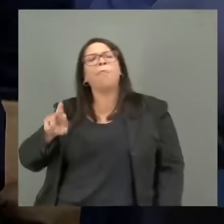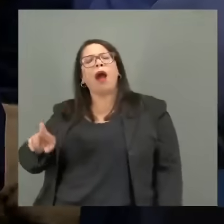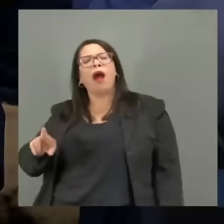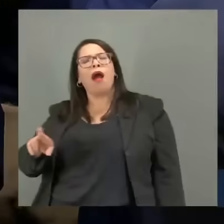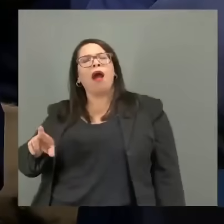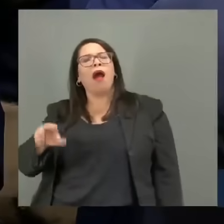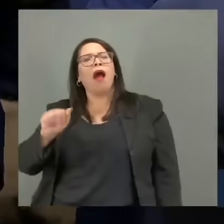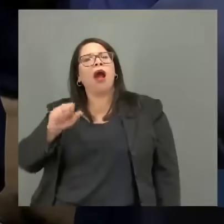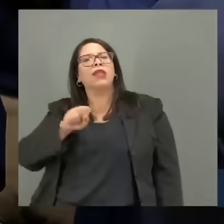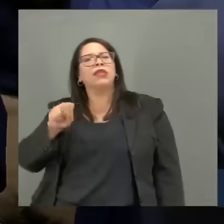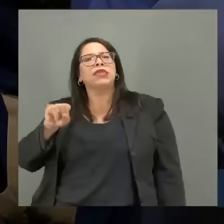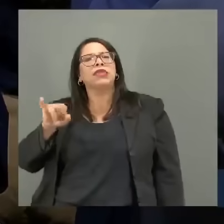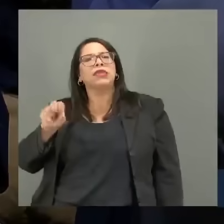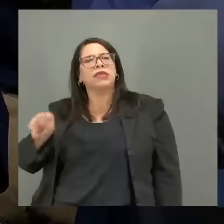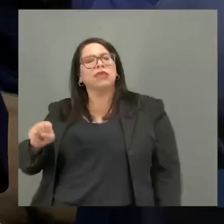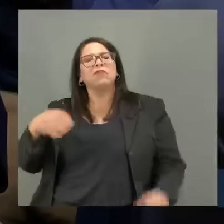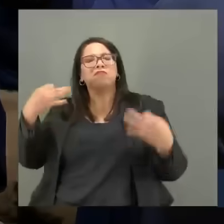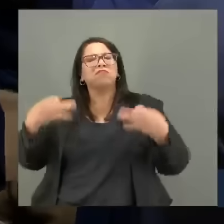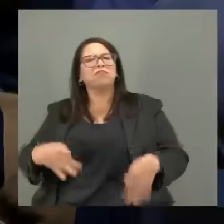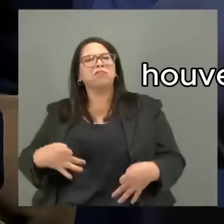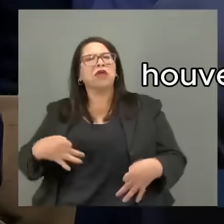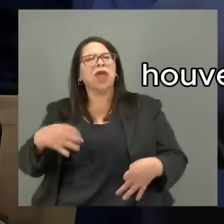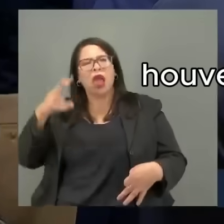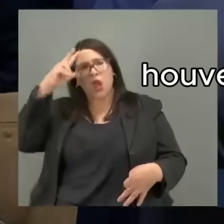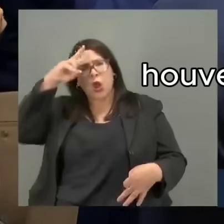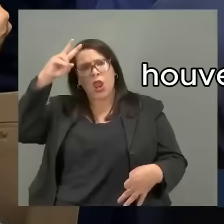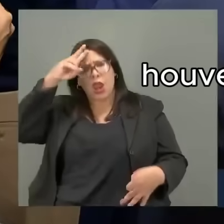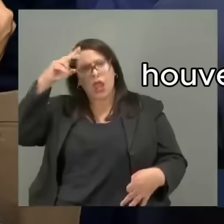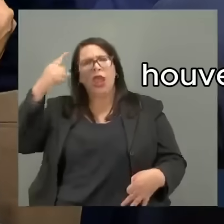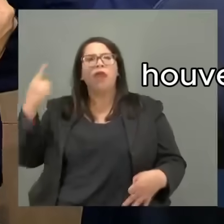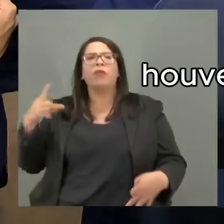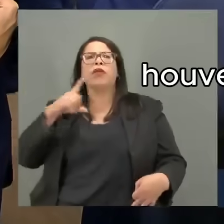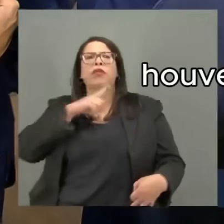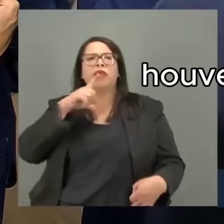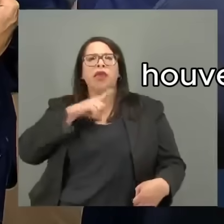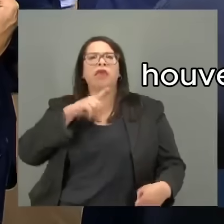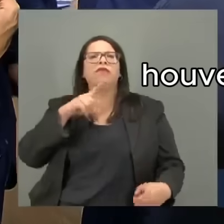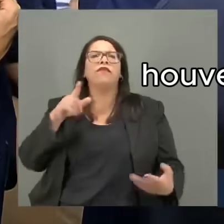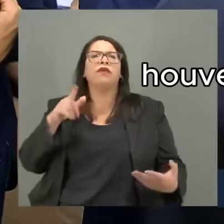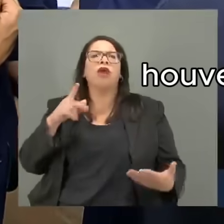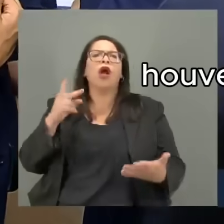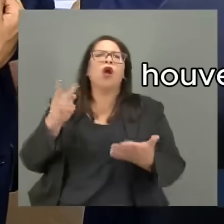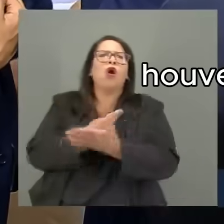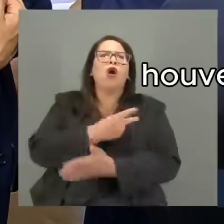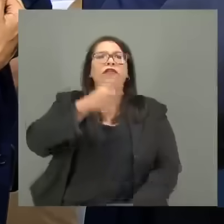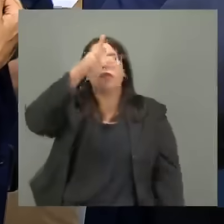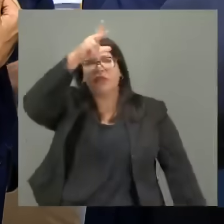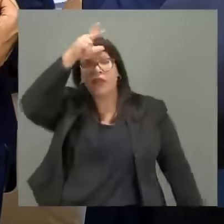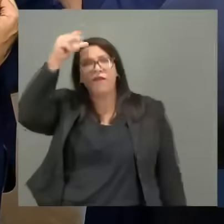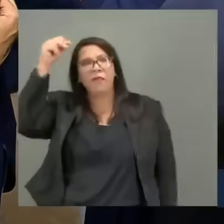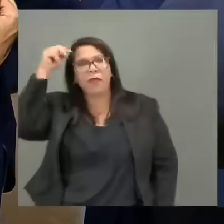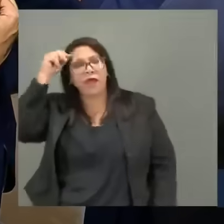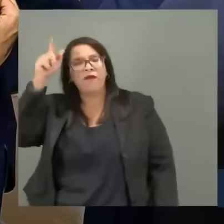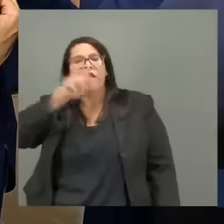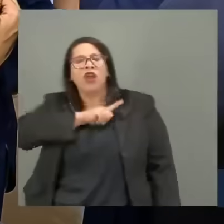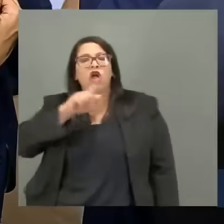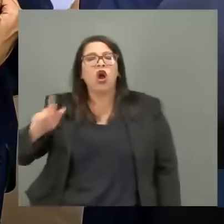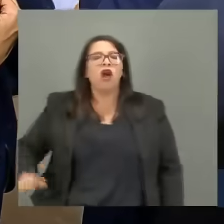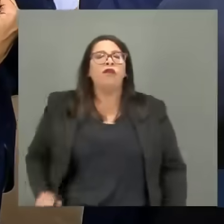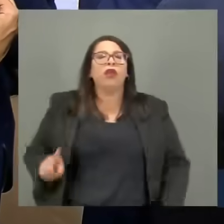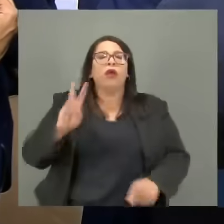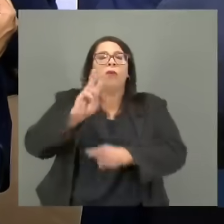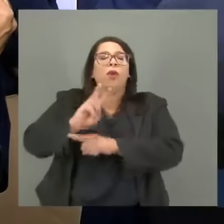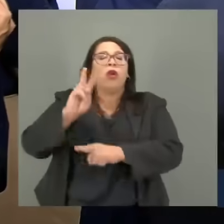condução foi muito ruim. Houve uma blindagem de prefeitos e governadores, que era um requerimento